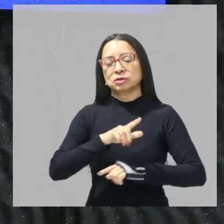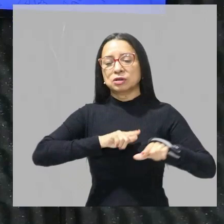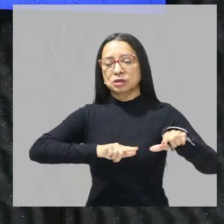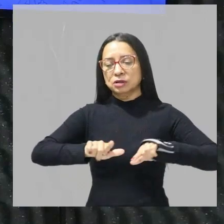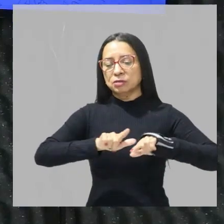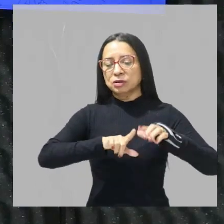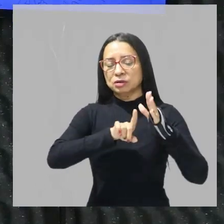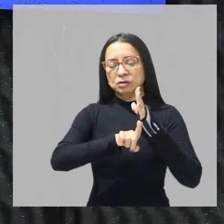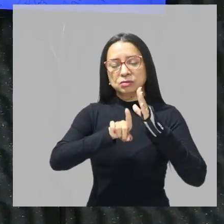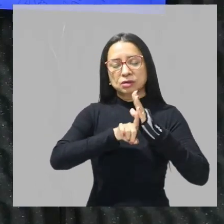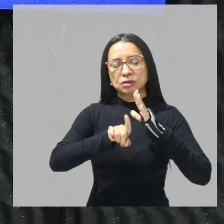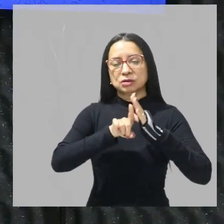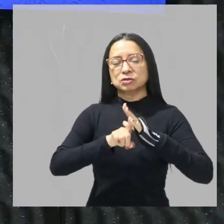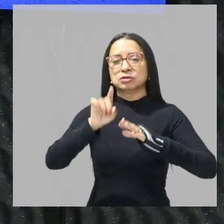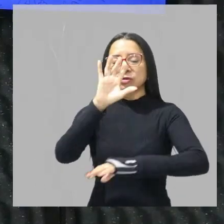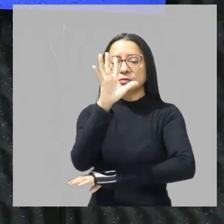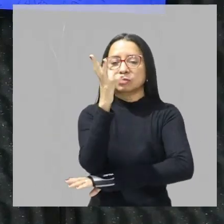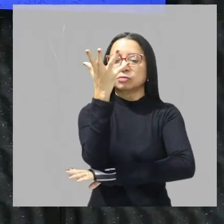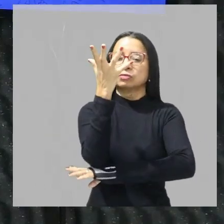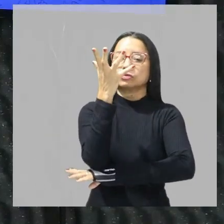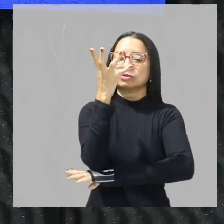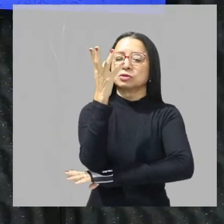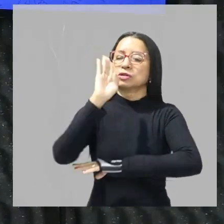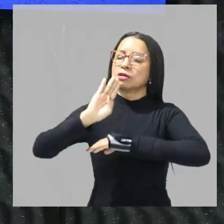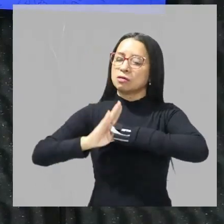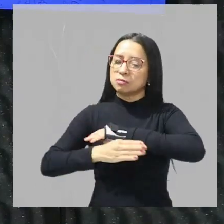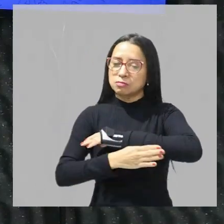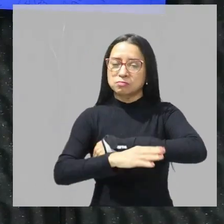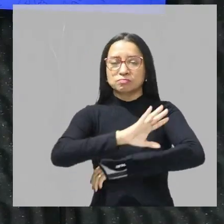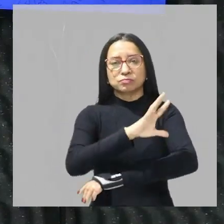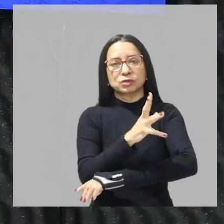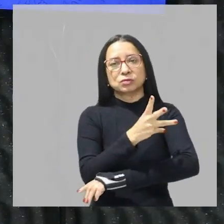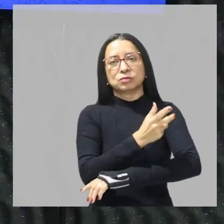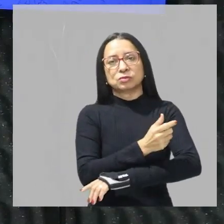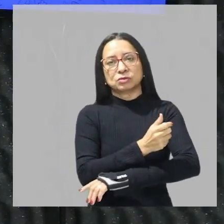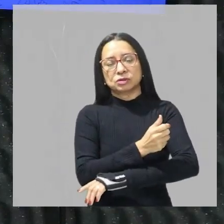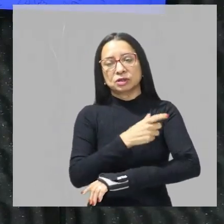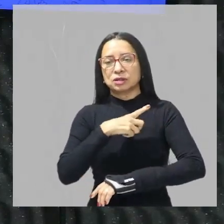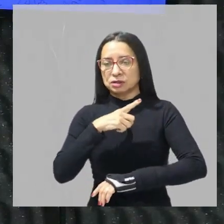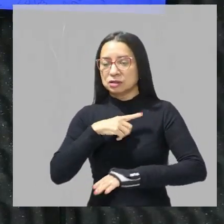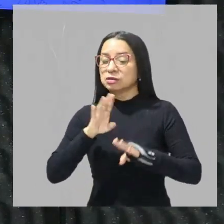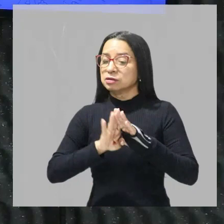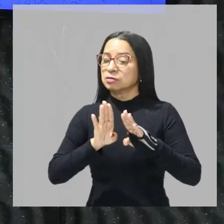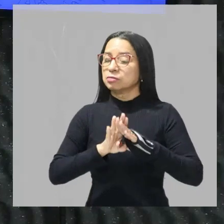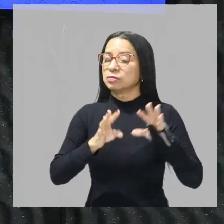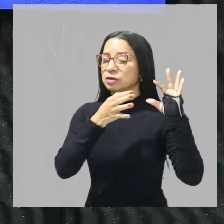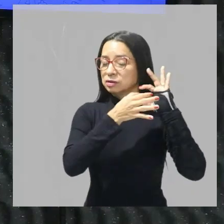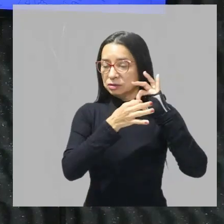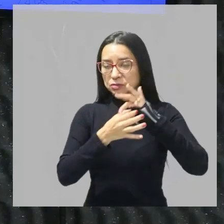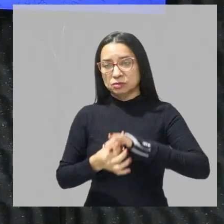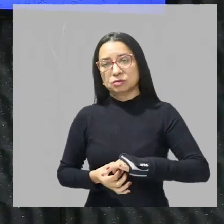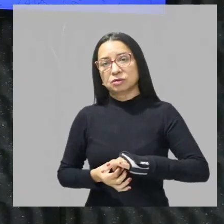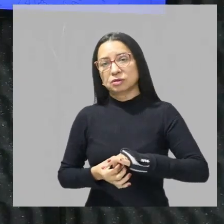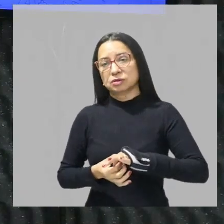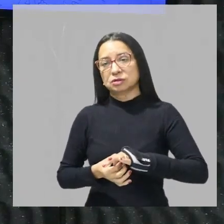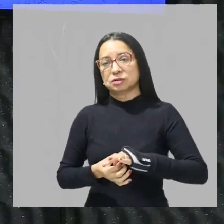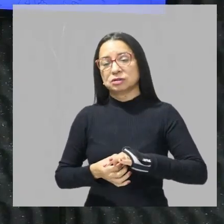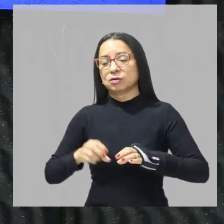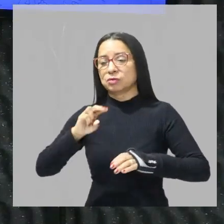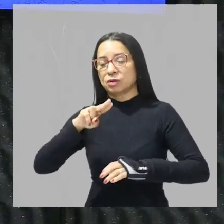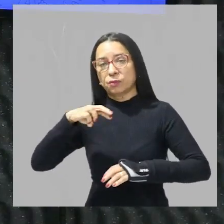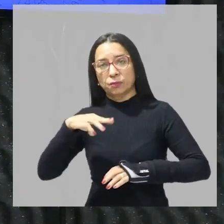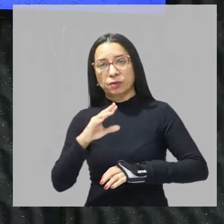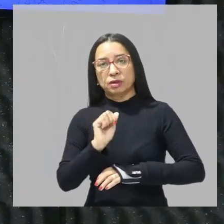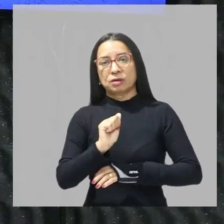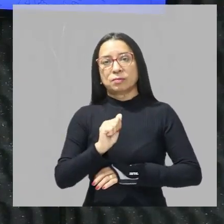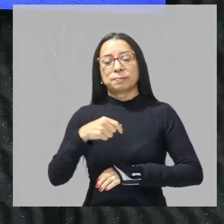ali no vestibular do PAS UEMA. Tá? No Enem também nós temos essa contextualização, mas aqui na biologia a gente vê bastante